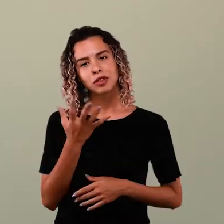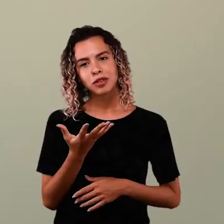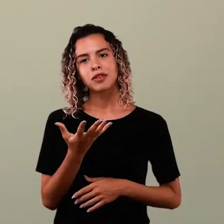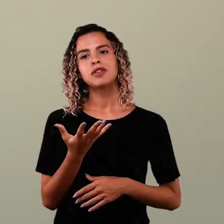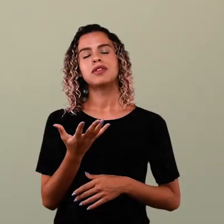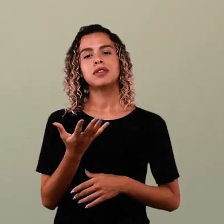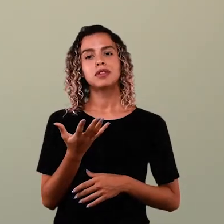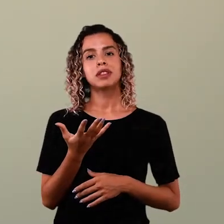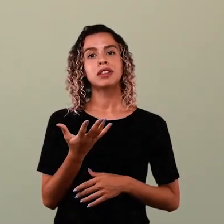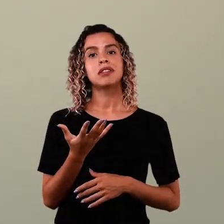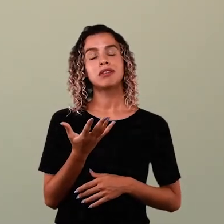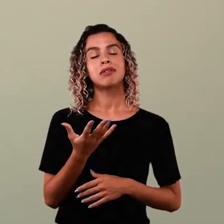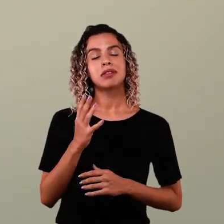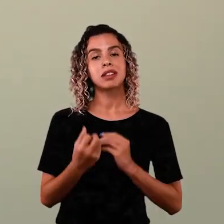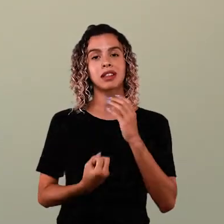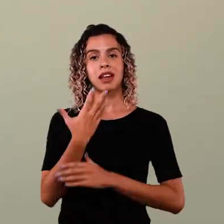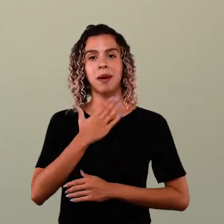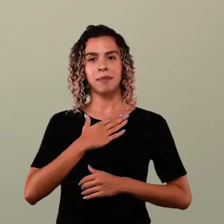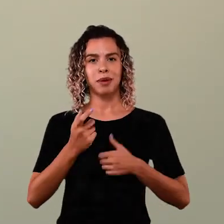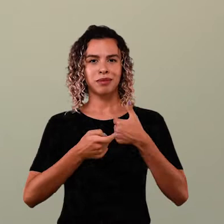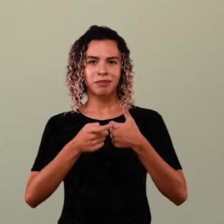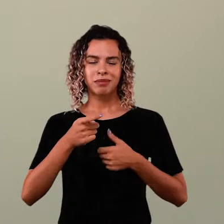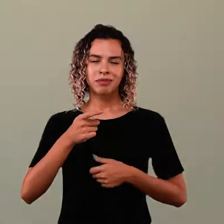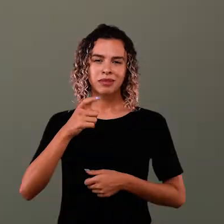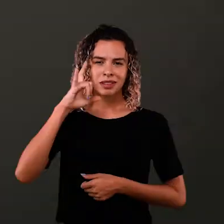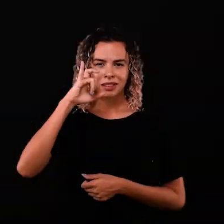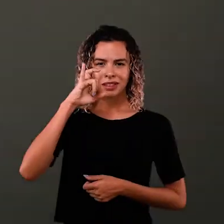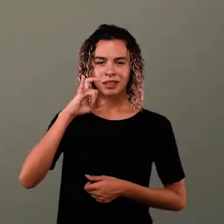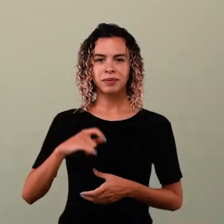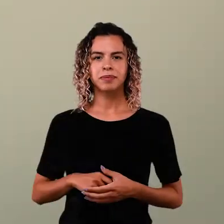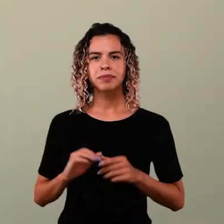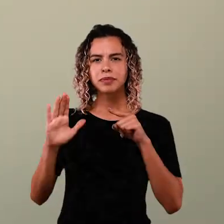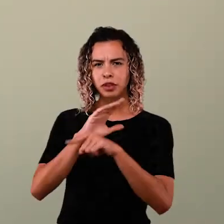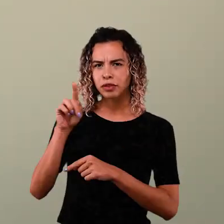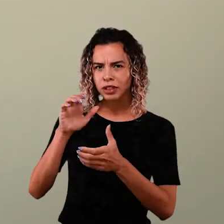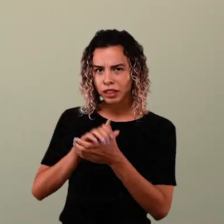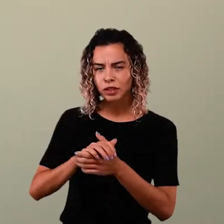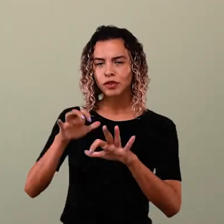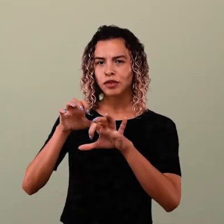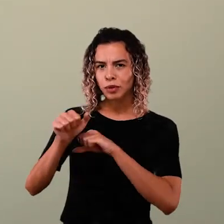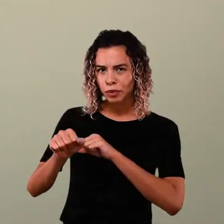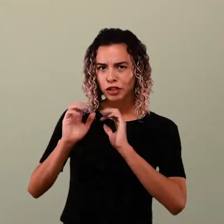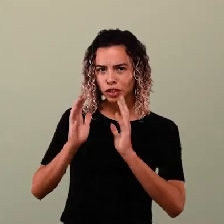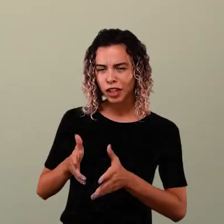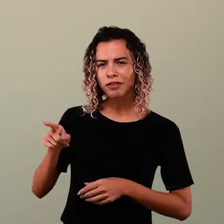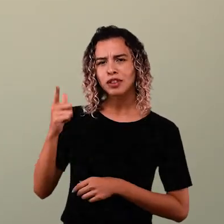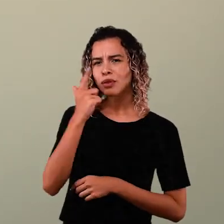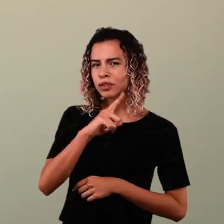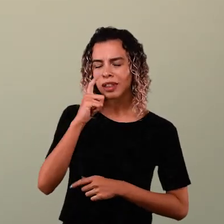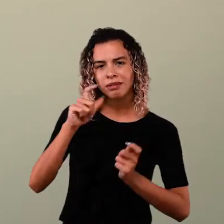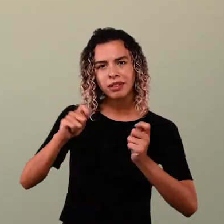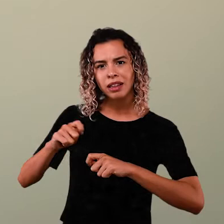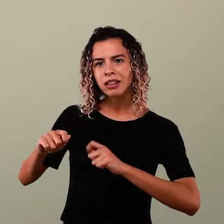eu resolvi dar um retorno para as pessoas, criando minha página lá hoje no Instagram. Ele ouve a pergunta de Cristiano. Você se formou, você